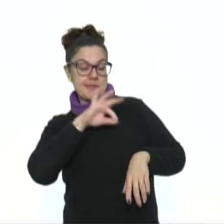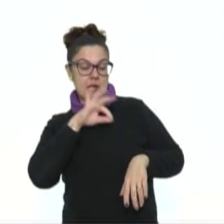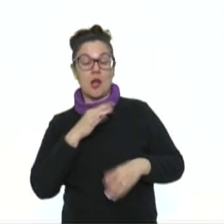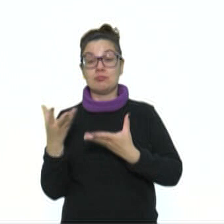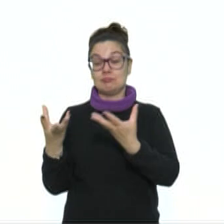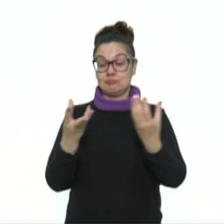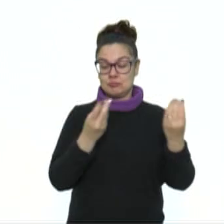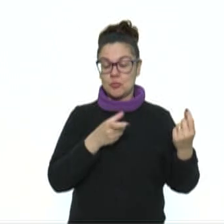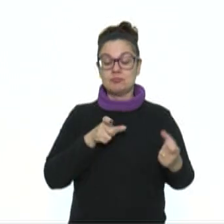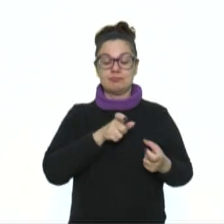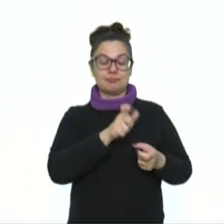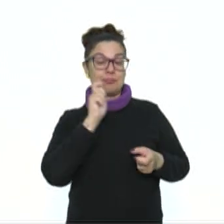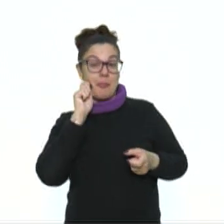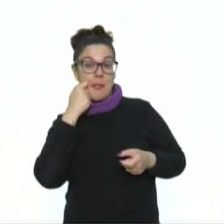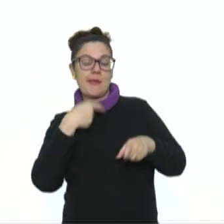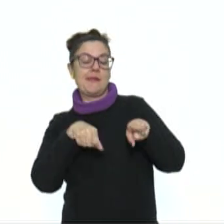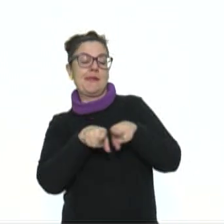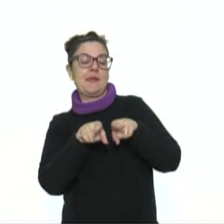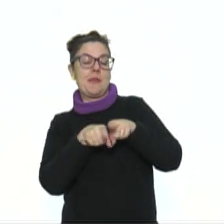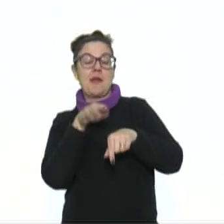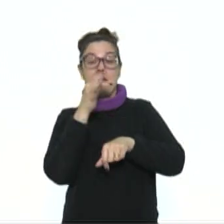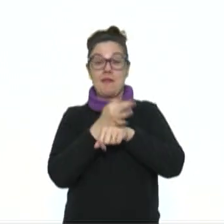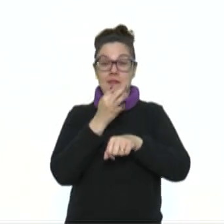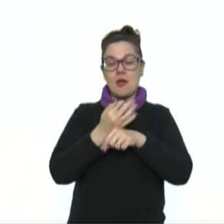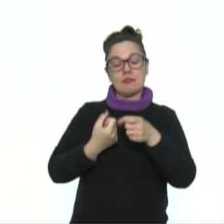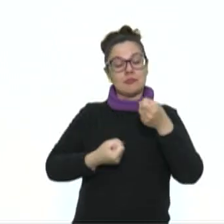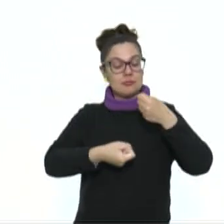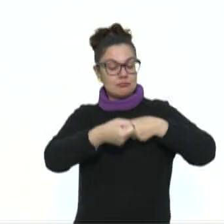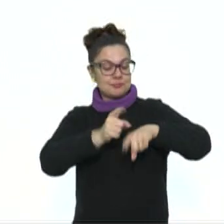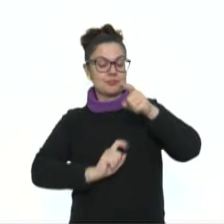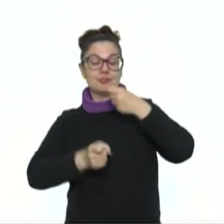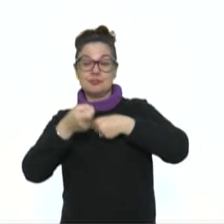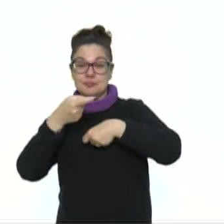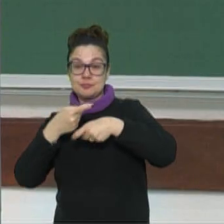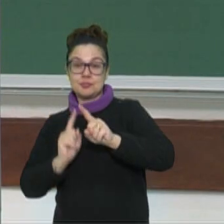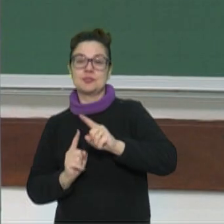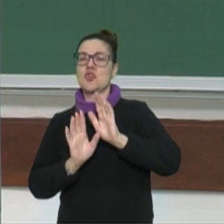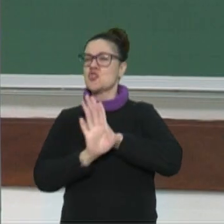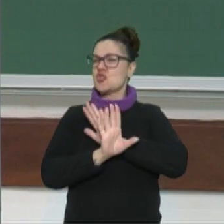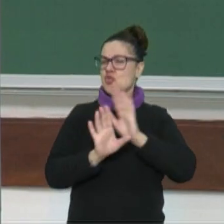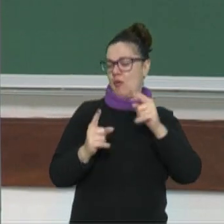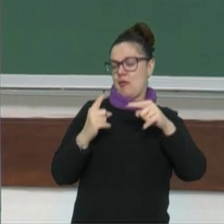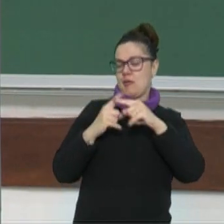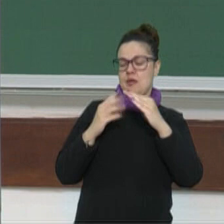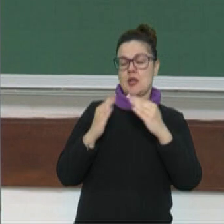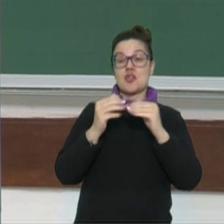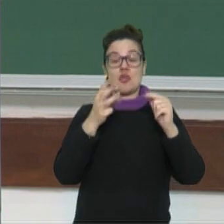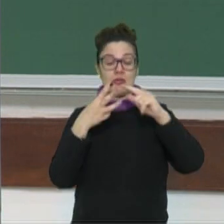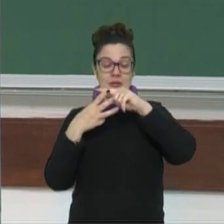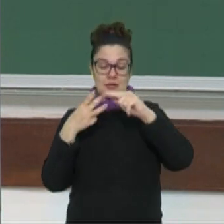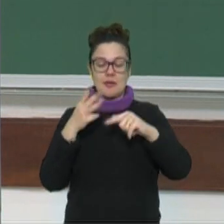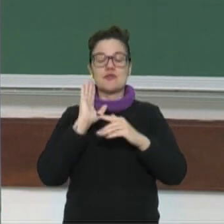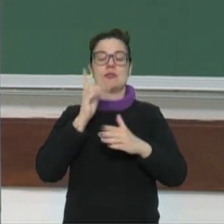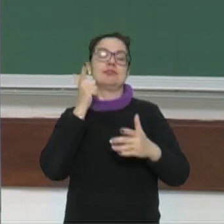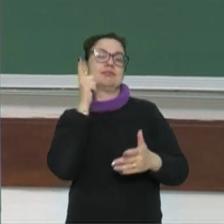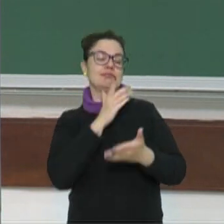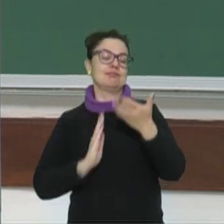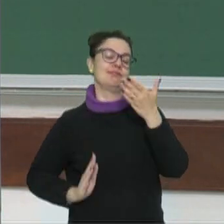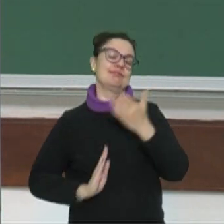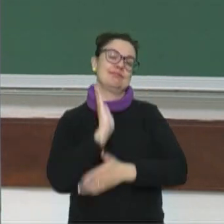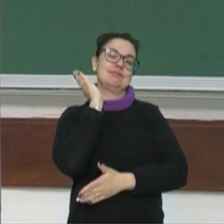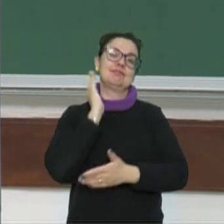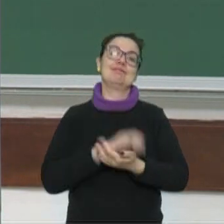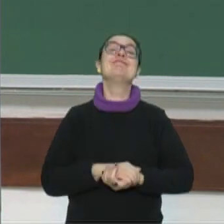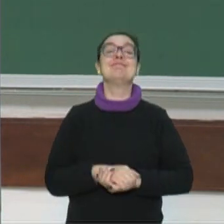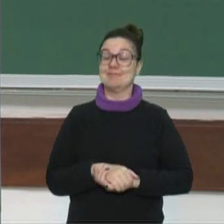ferro, a religião puritana e a Revolução Gloriosa. Bastava você falar 3 desses motivos e você já teria acertado a